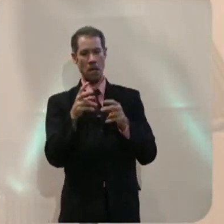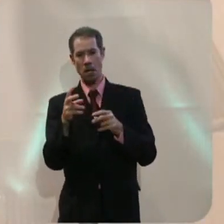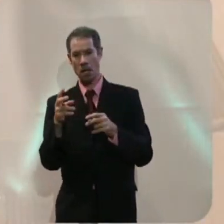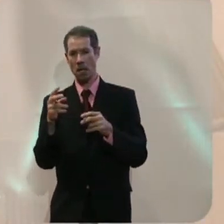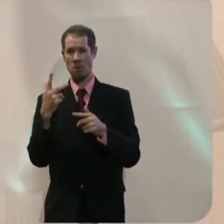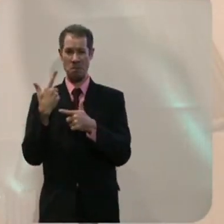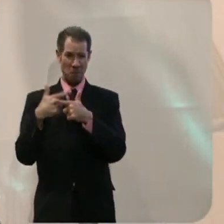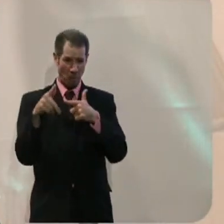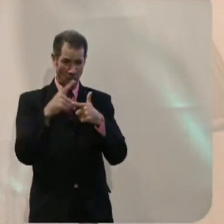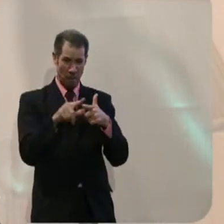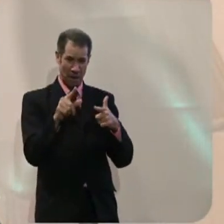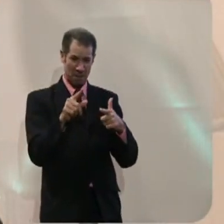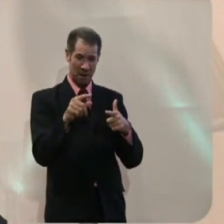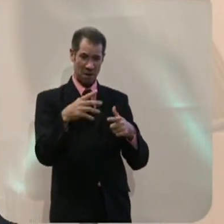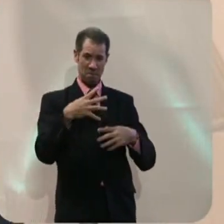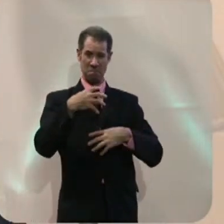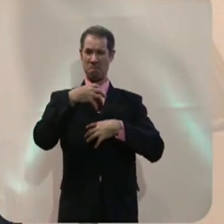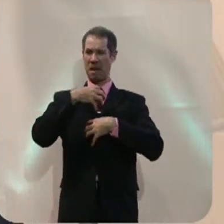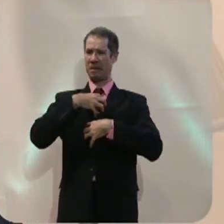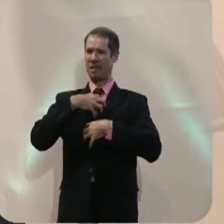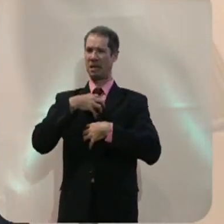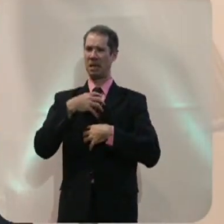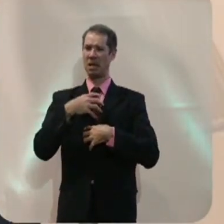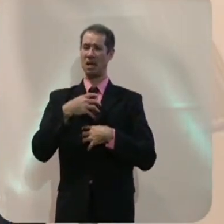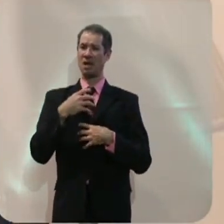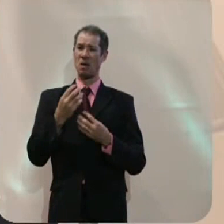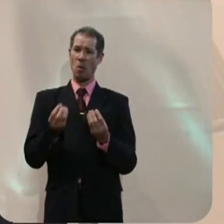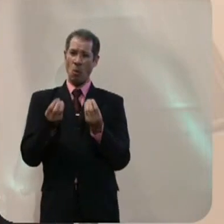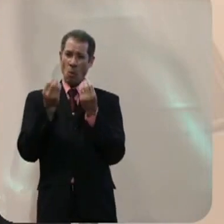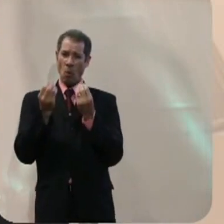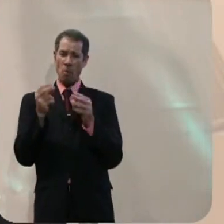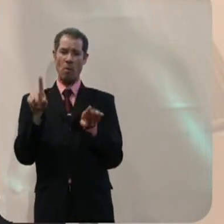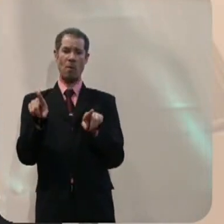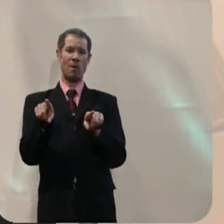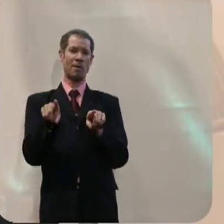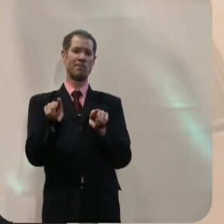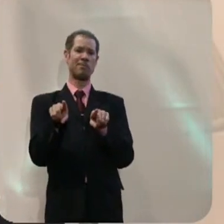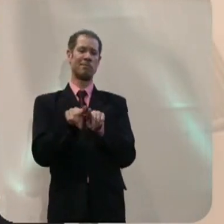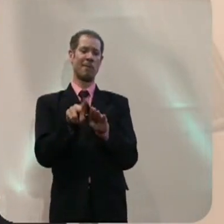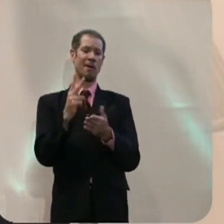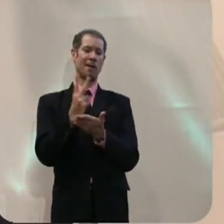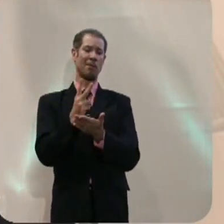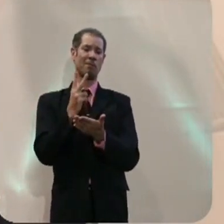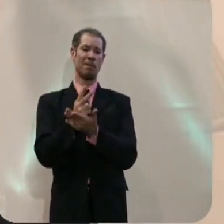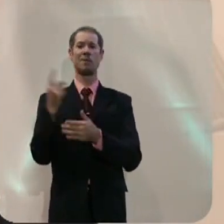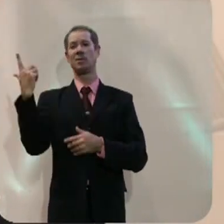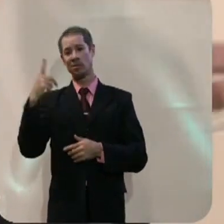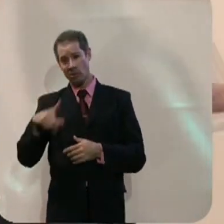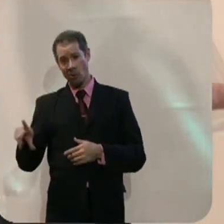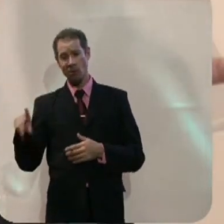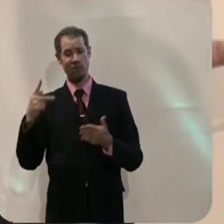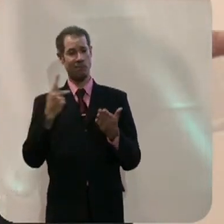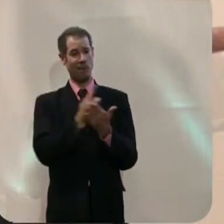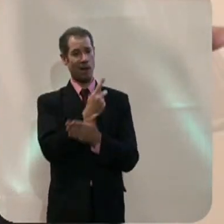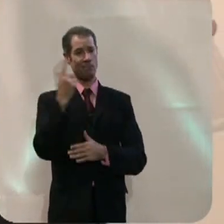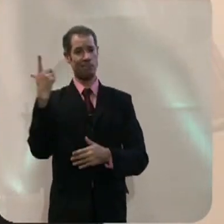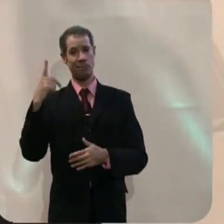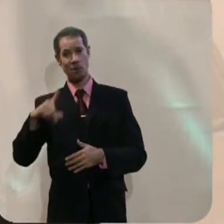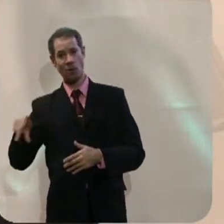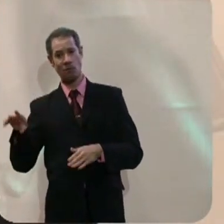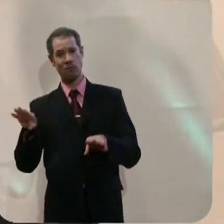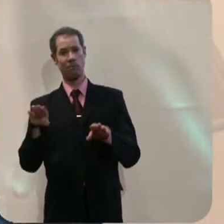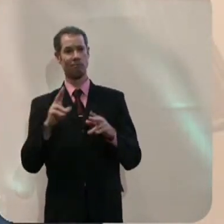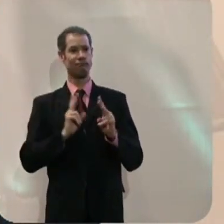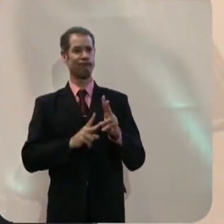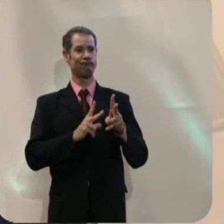o problema está na maneira como eles lidam com essas mesmas coisas. Eles repetem os mesmos erros sempre.